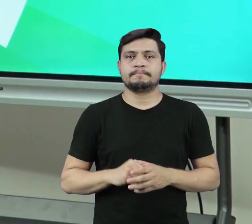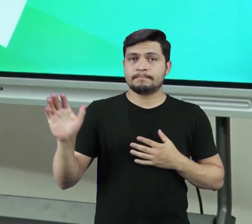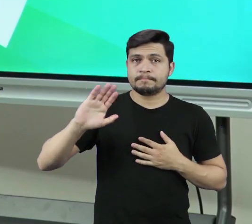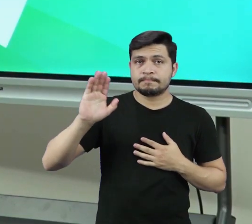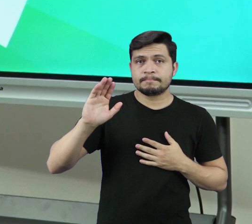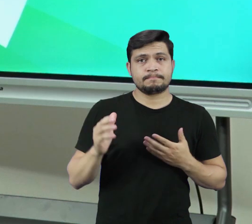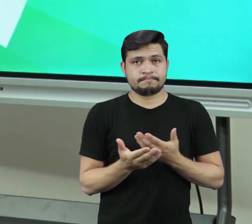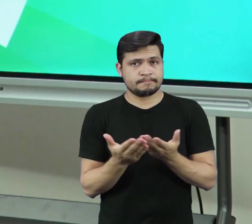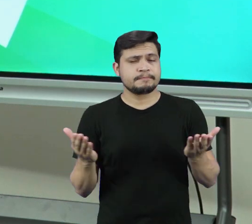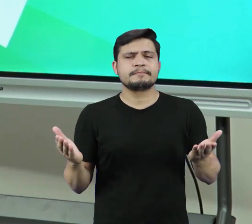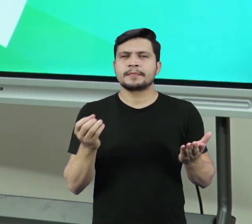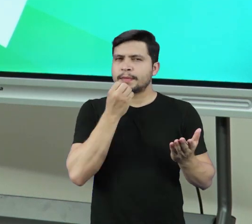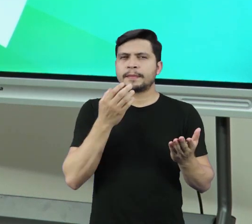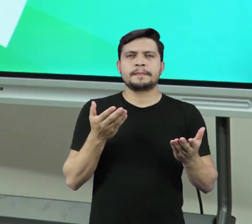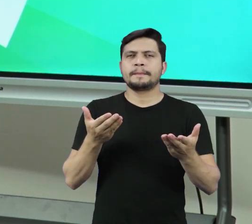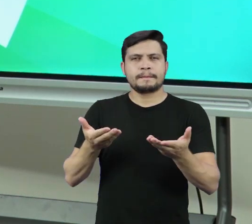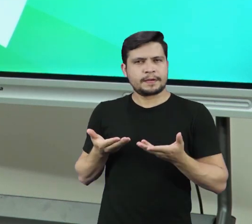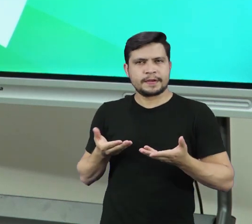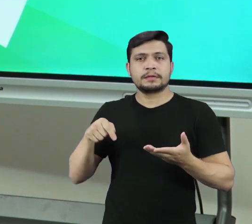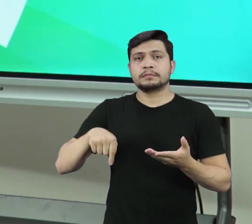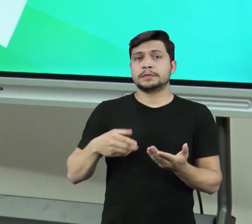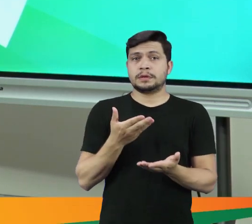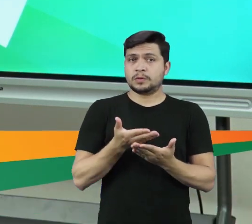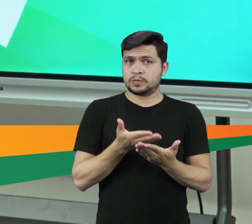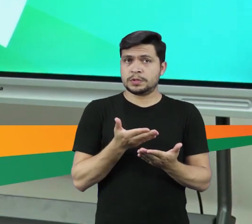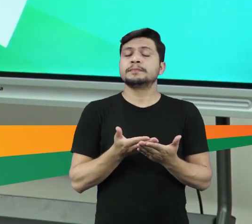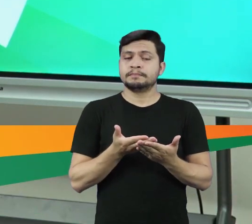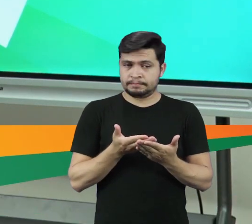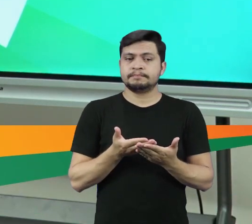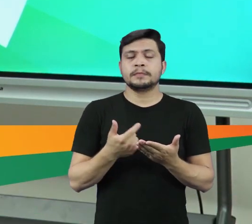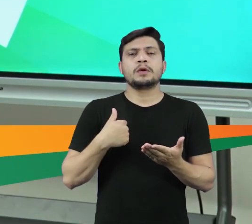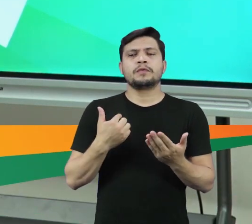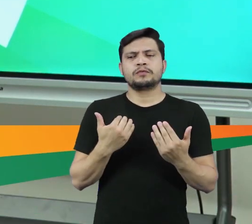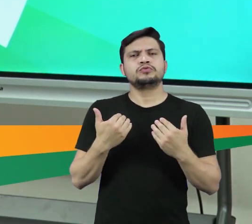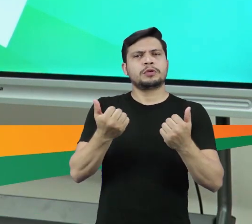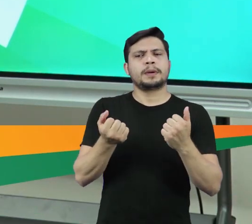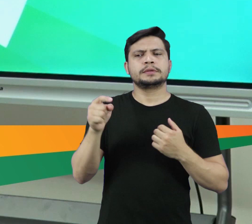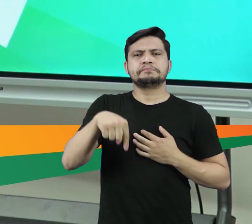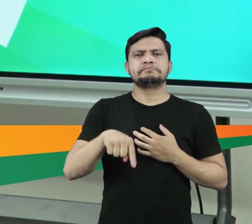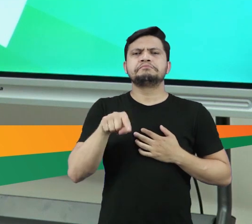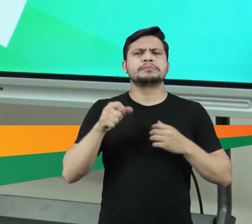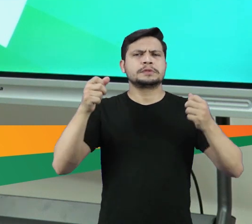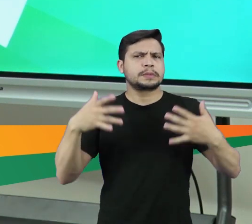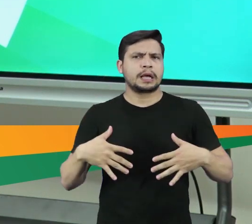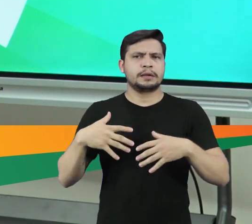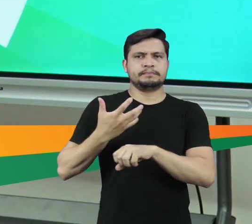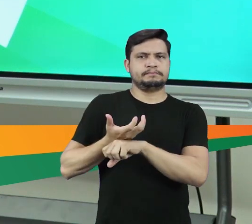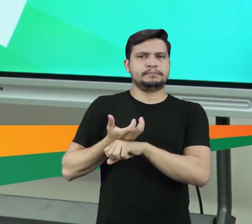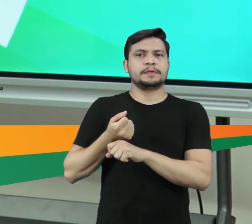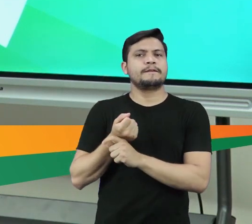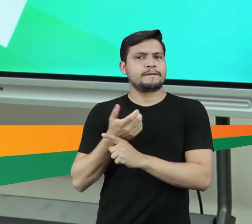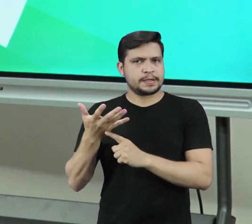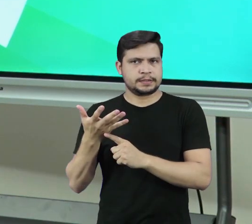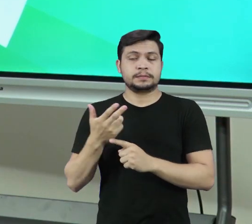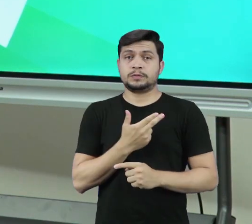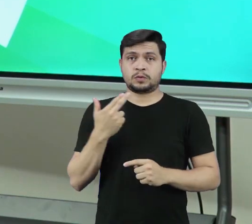Olá a todos, sejam todos bem-vindos a essa aula. Eu fui convidado aqui para falar um pouco sobre física. O meu nome é Paulo Henrique